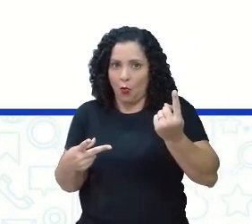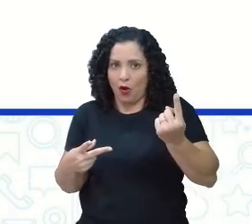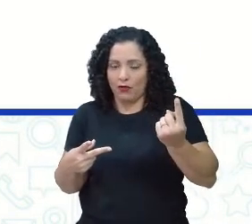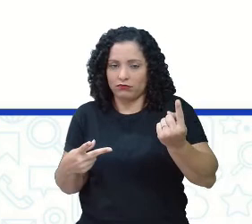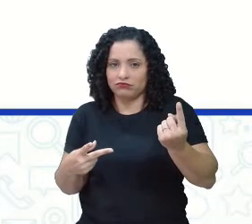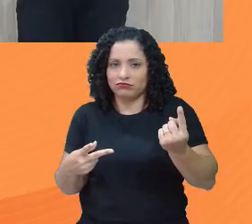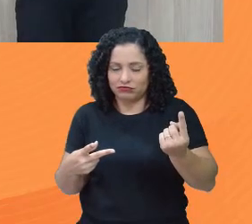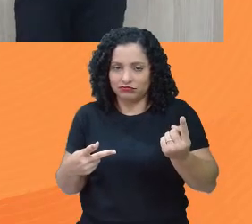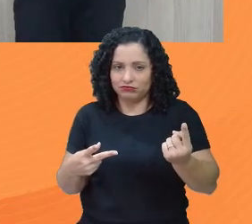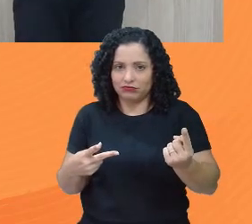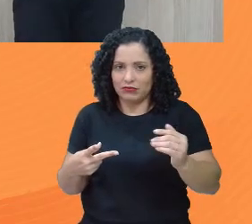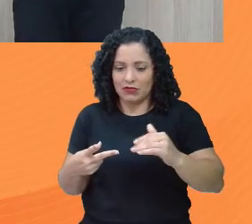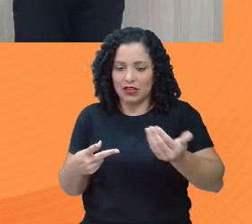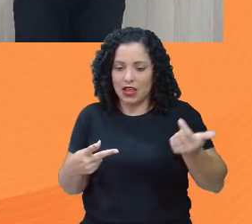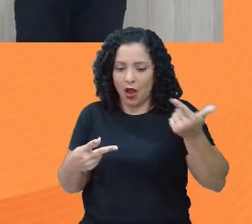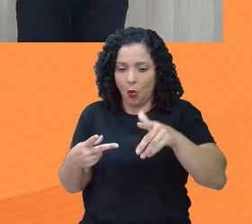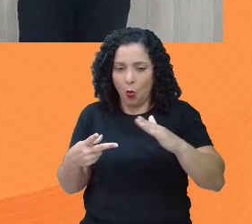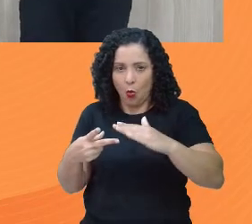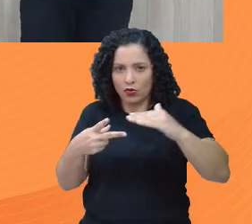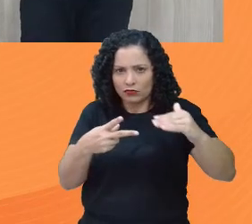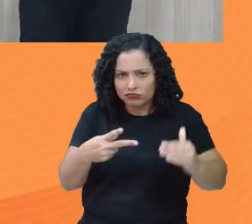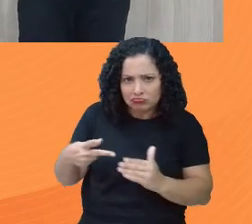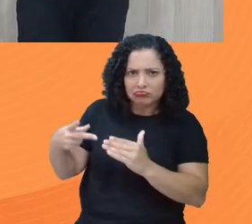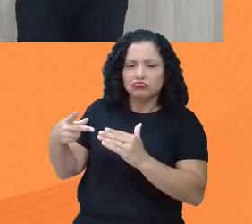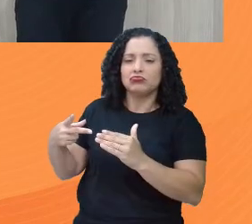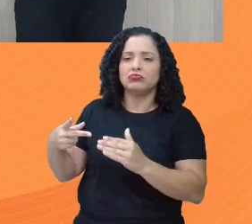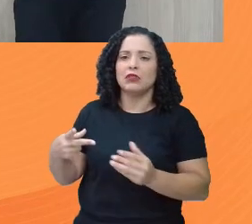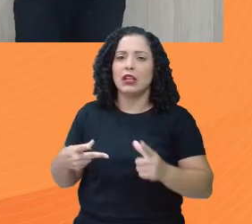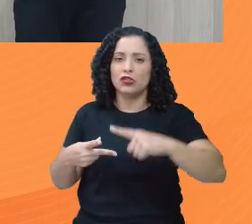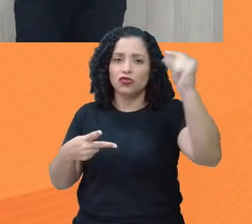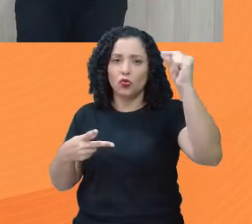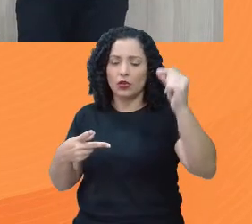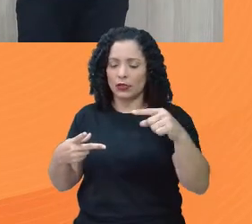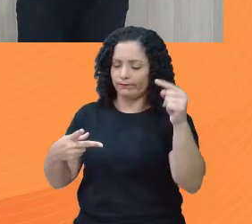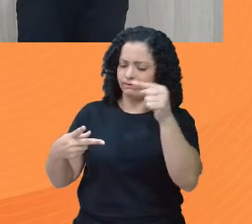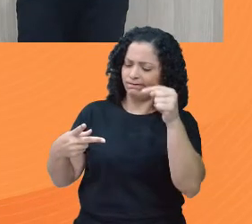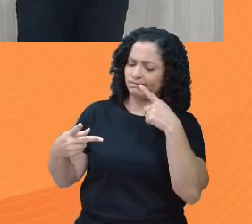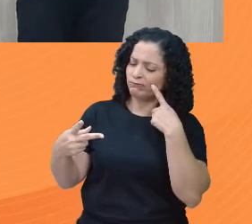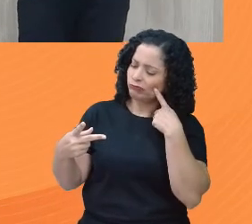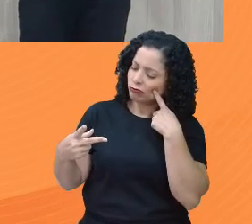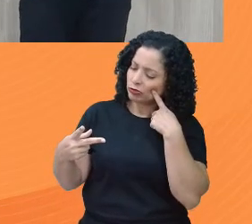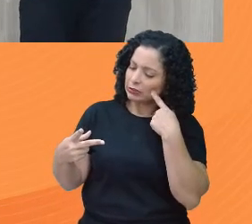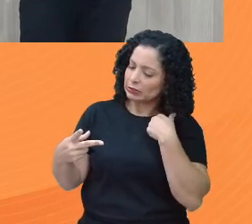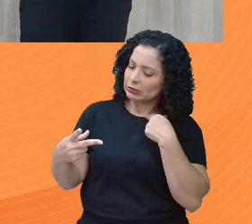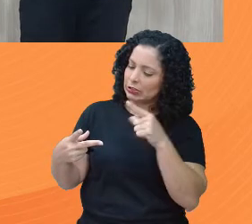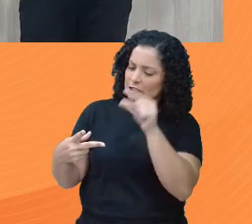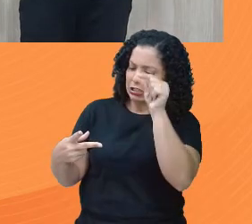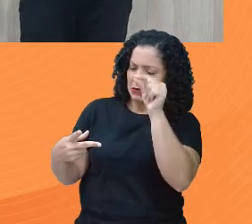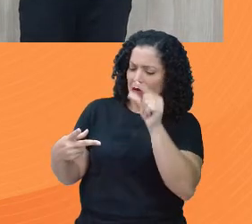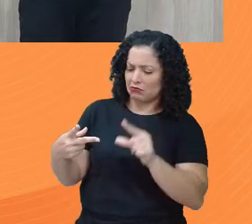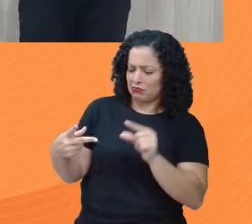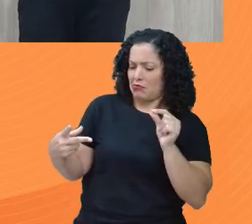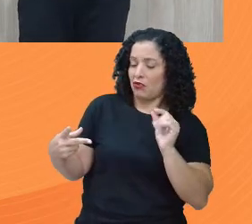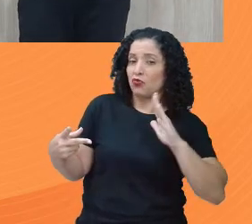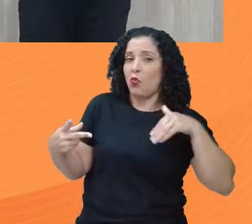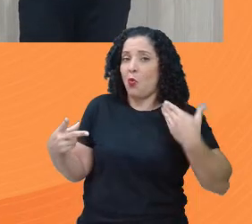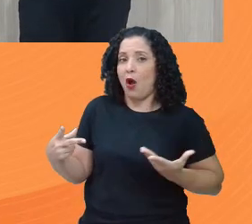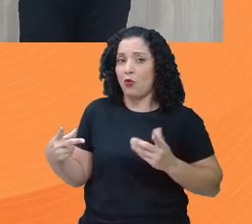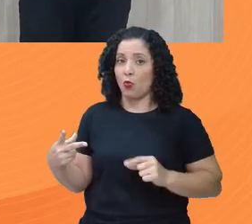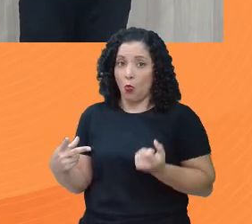das incógnitas, tá bom? Então, você vai escolher aí uma das duas equações, a de cima ou a de baixo, e